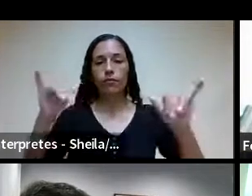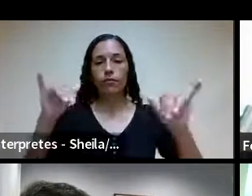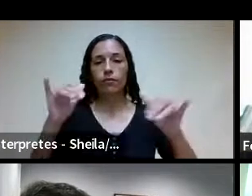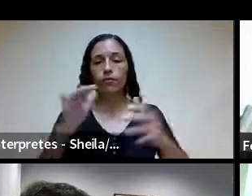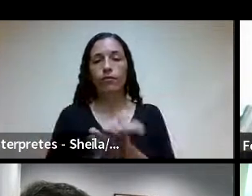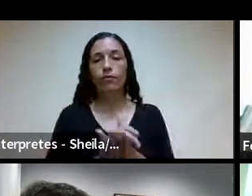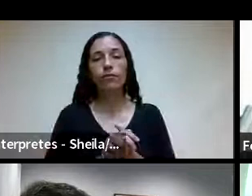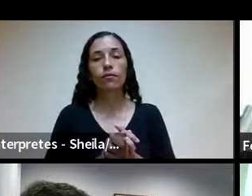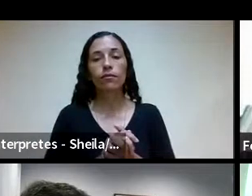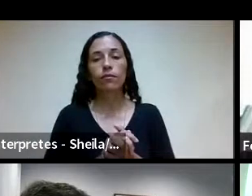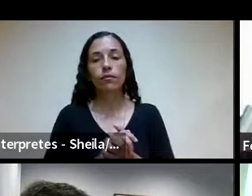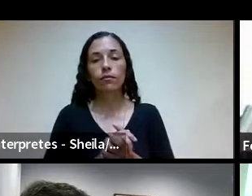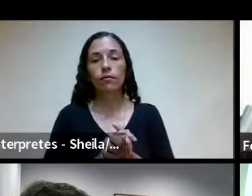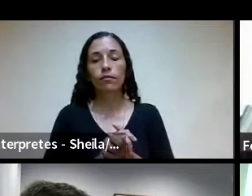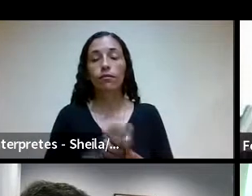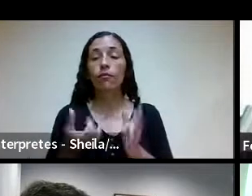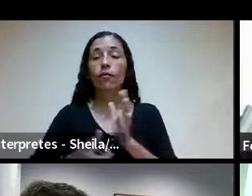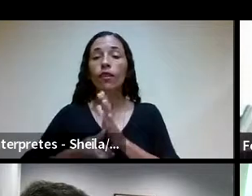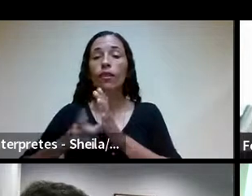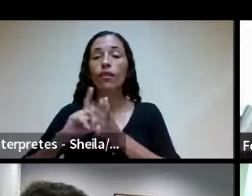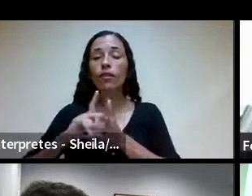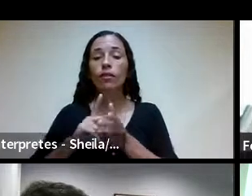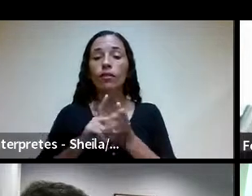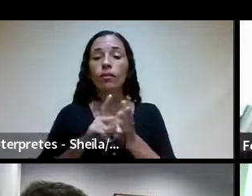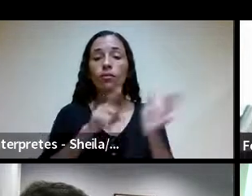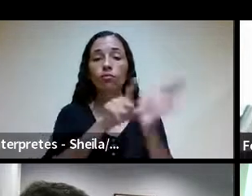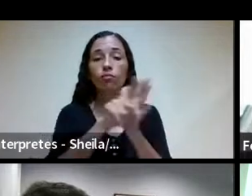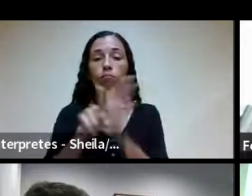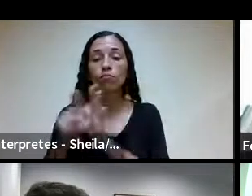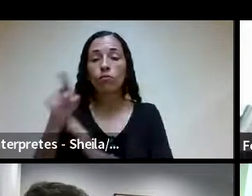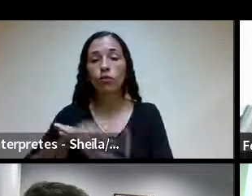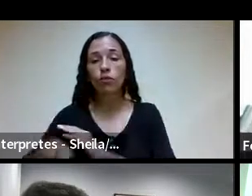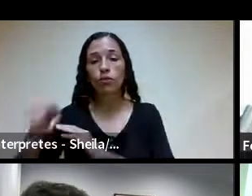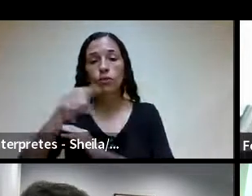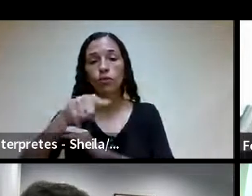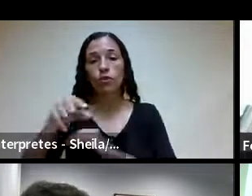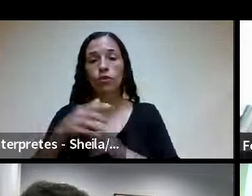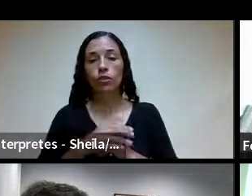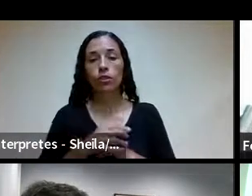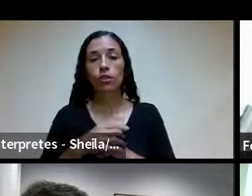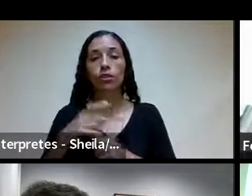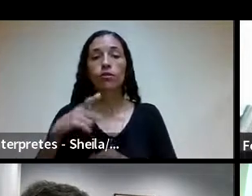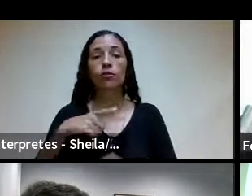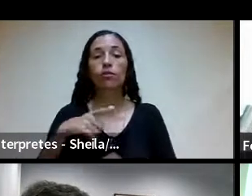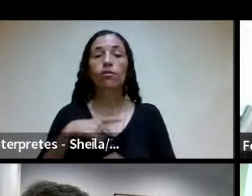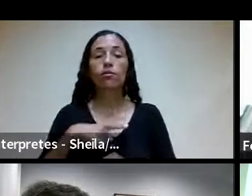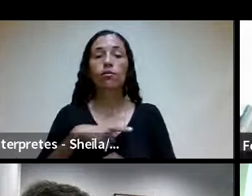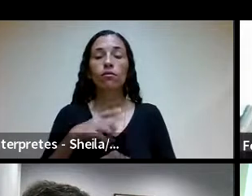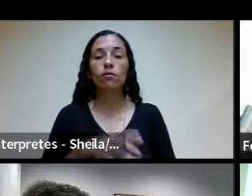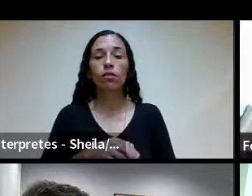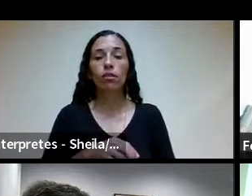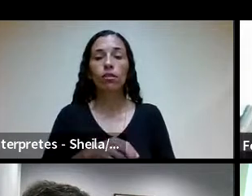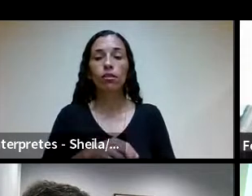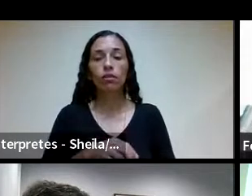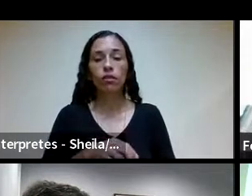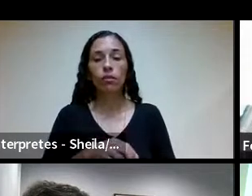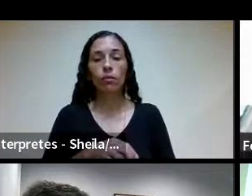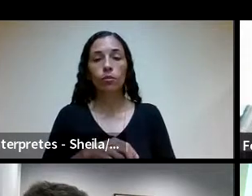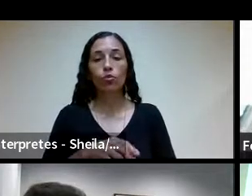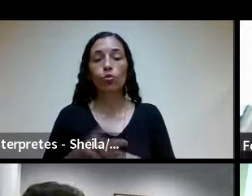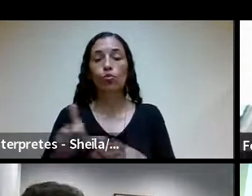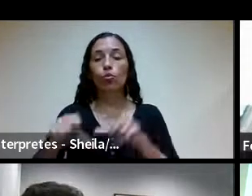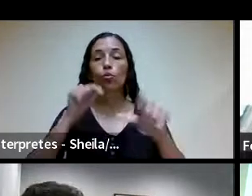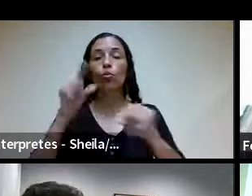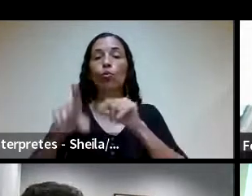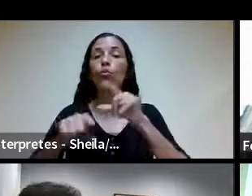ao tribunal. Antes da consulta de praxe, vamos fazer o sorteio dos juízes plantonistas